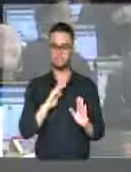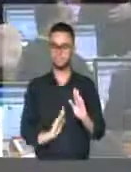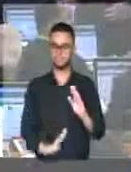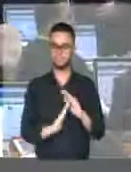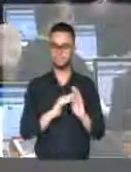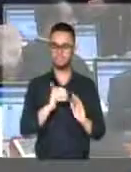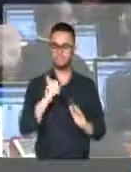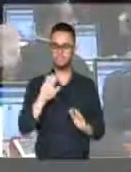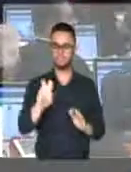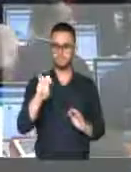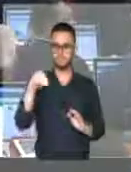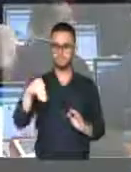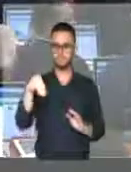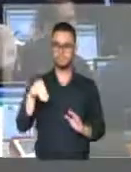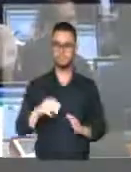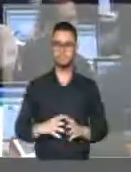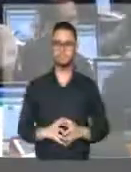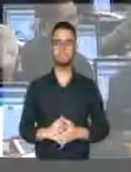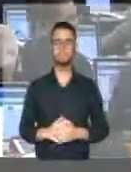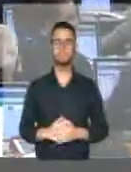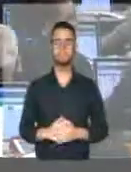até 15 minutos.